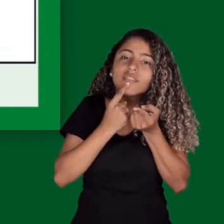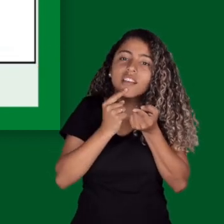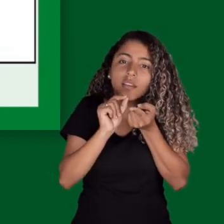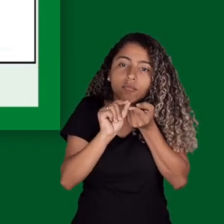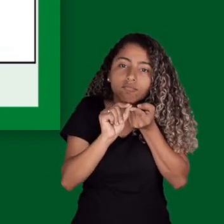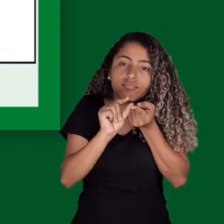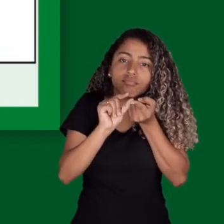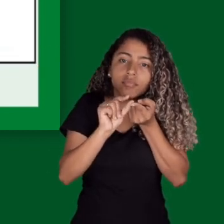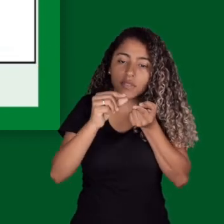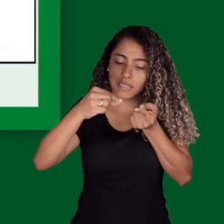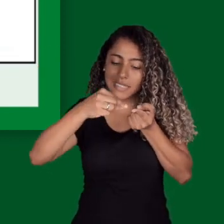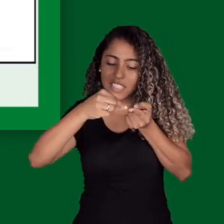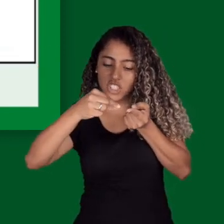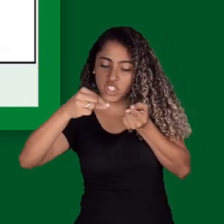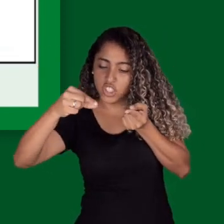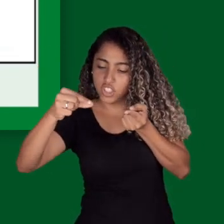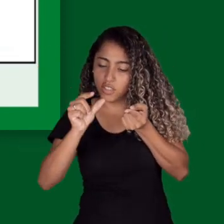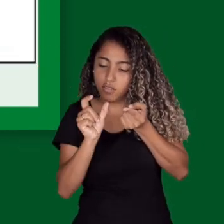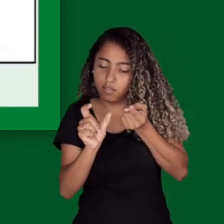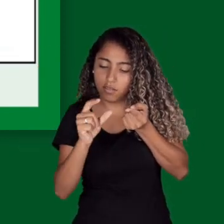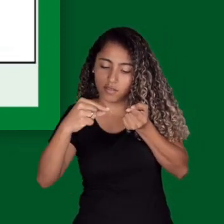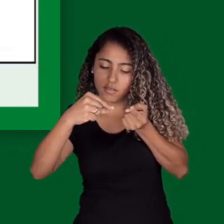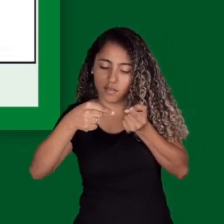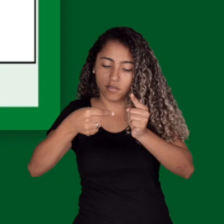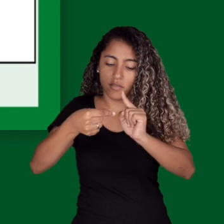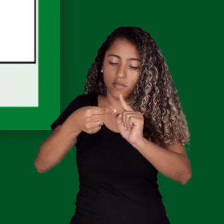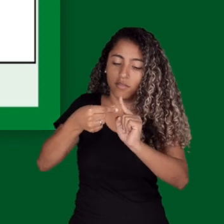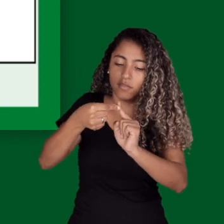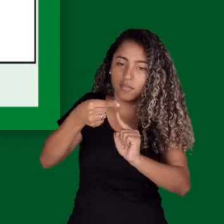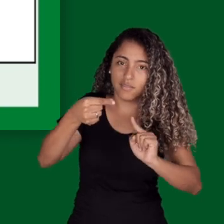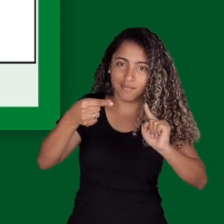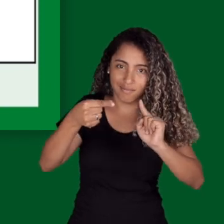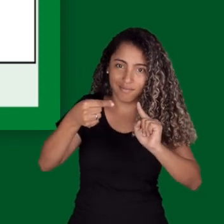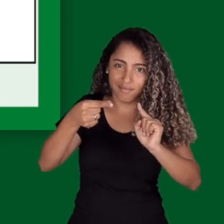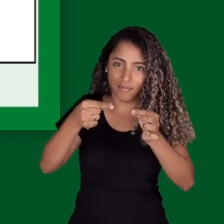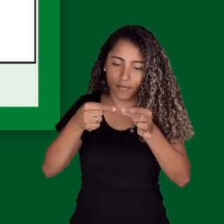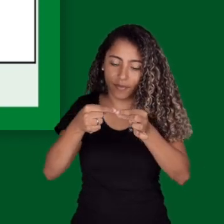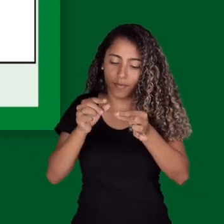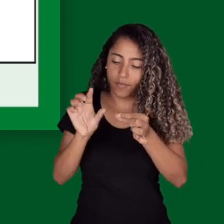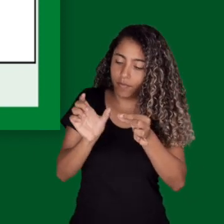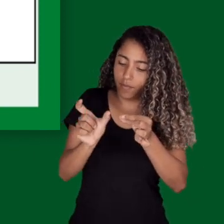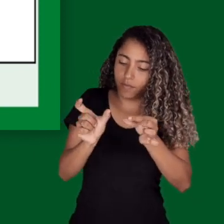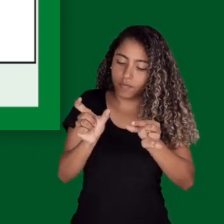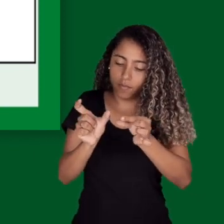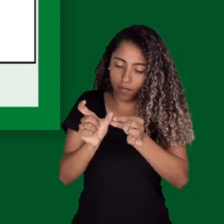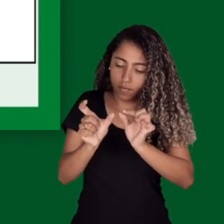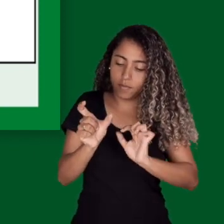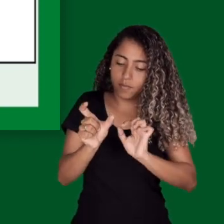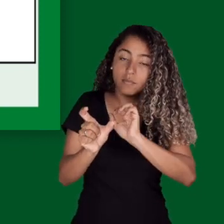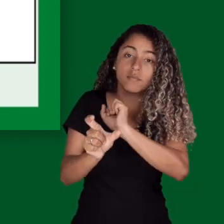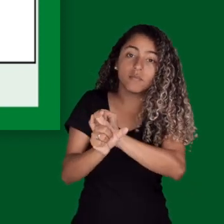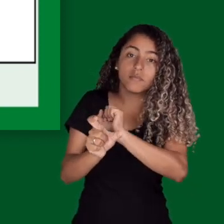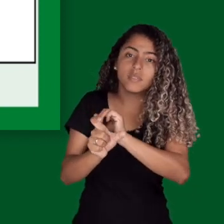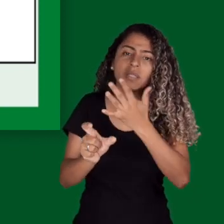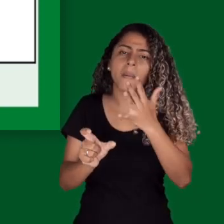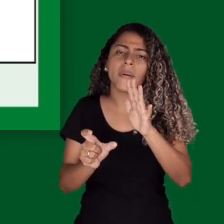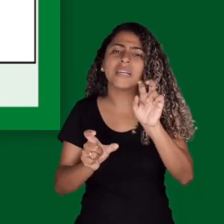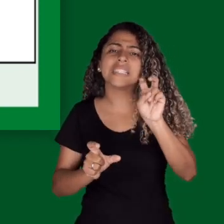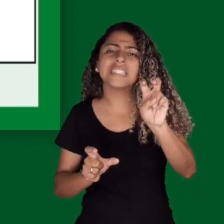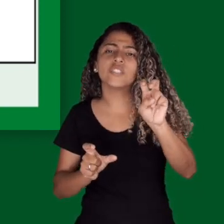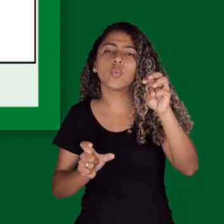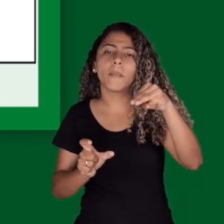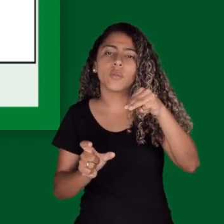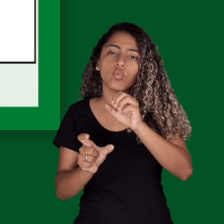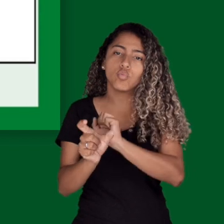essa gota de sangue numa tira reagente. E aí o aparelho, num período de aproximadamente 5